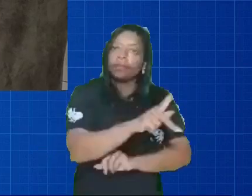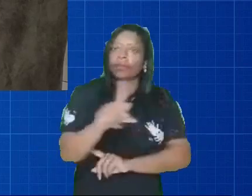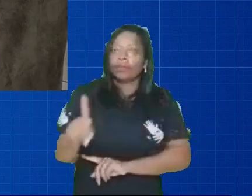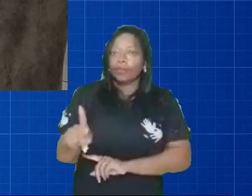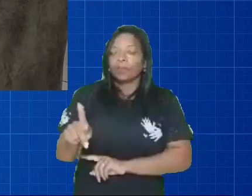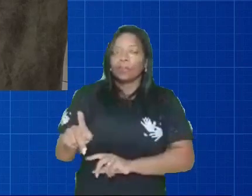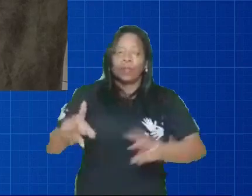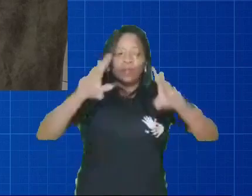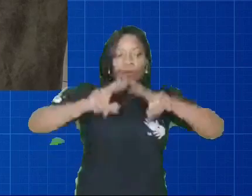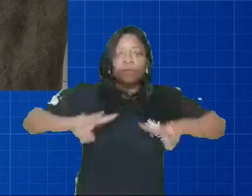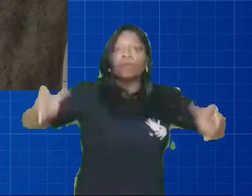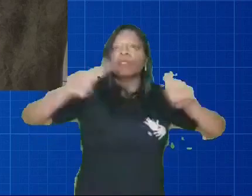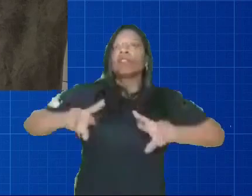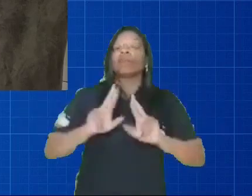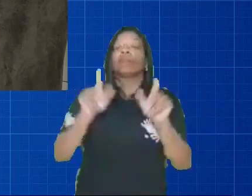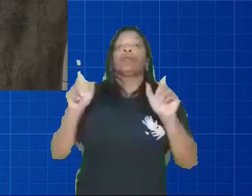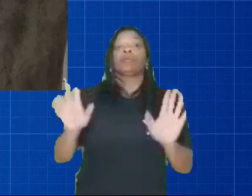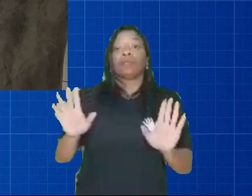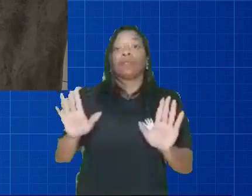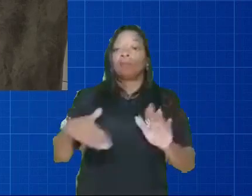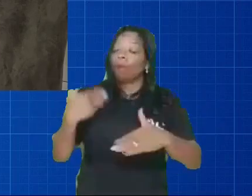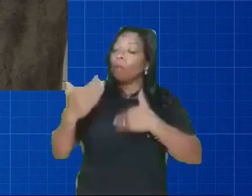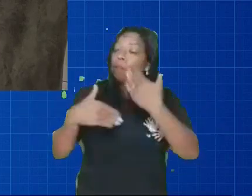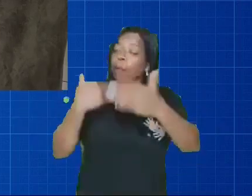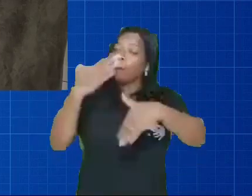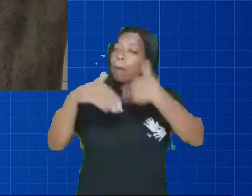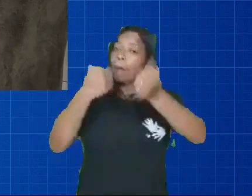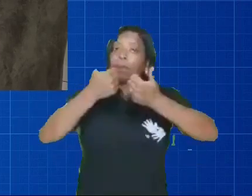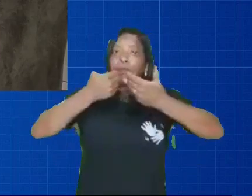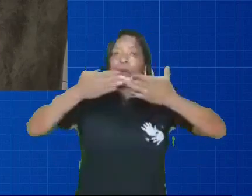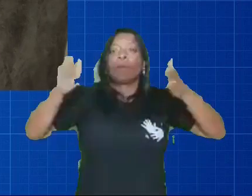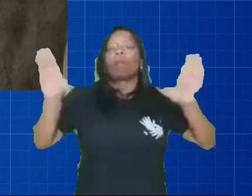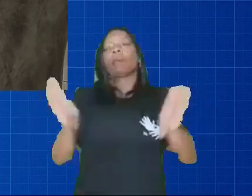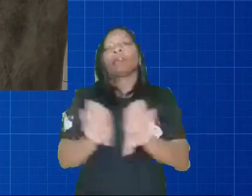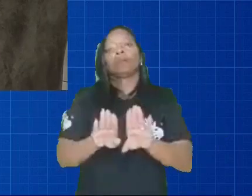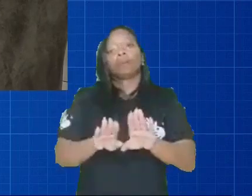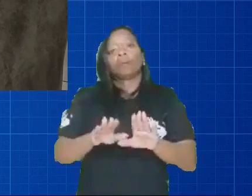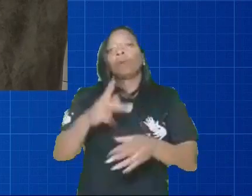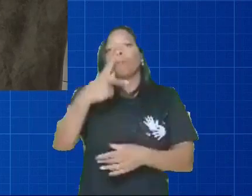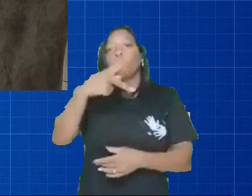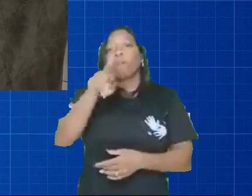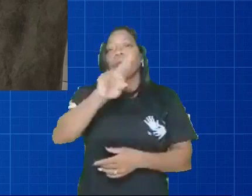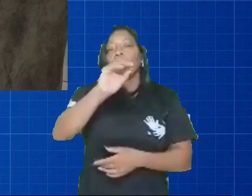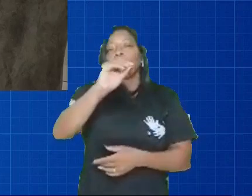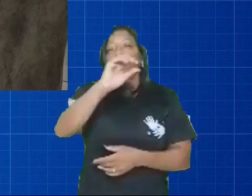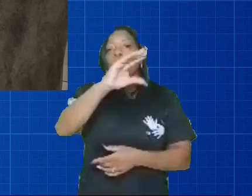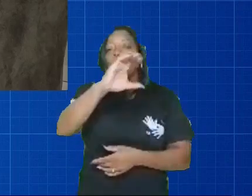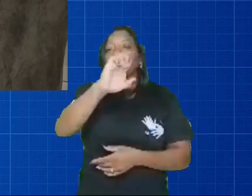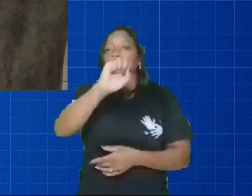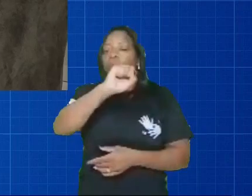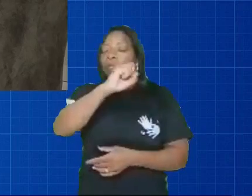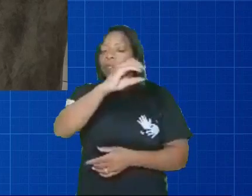que se amplia cada vez mais, né? E é um processo que não para, né? Sempre que chega um processo para nós,